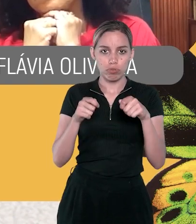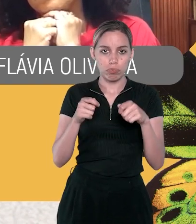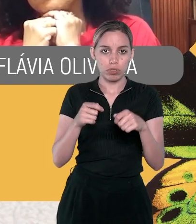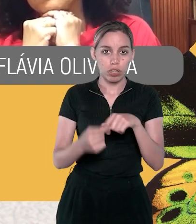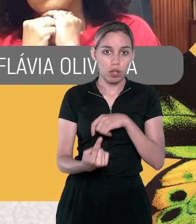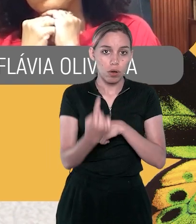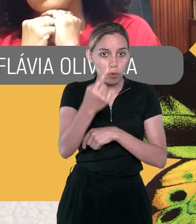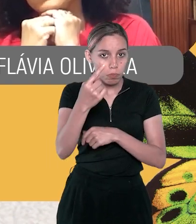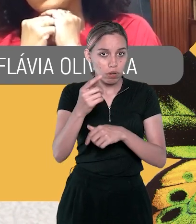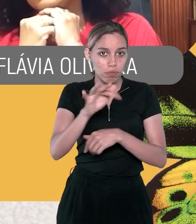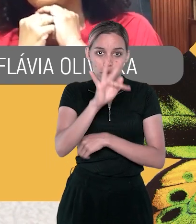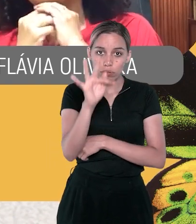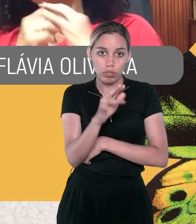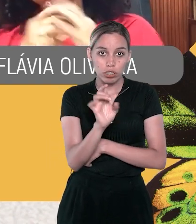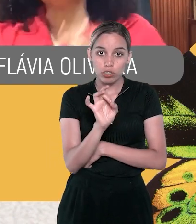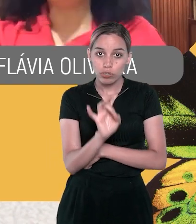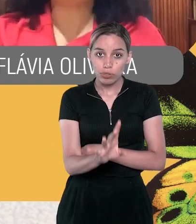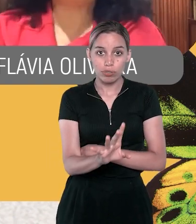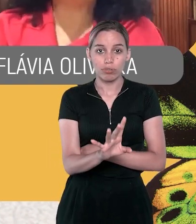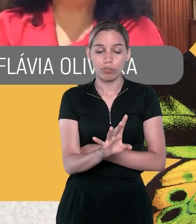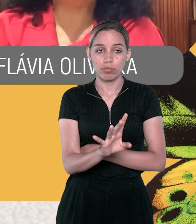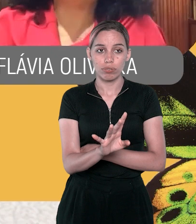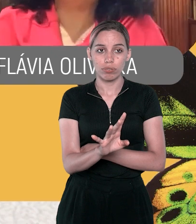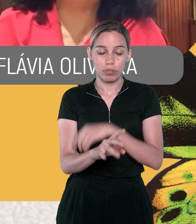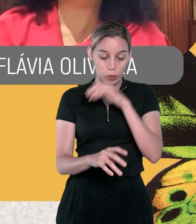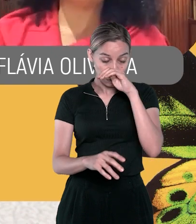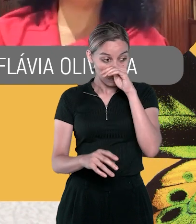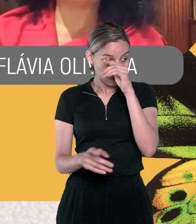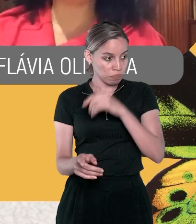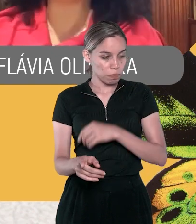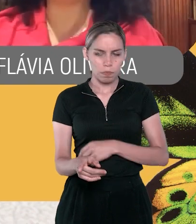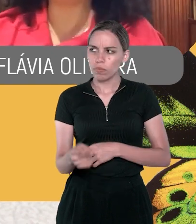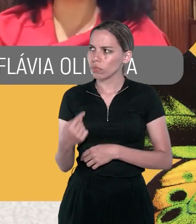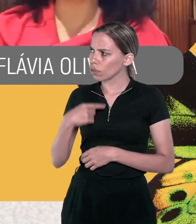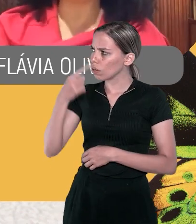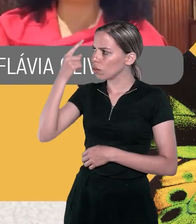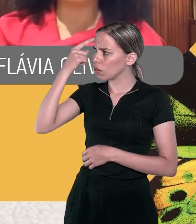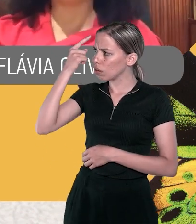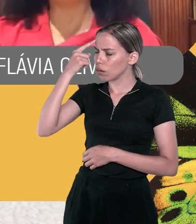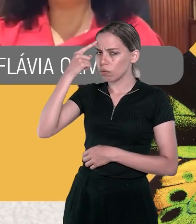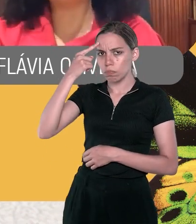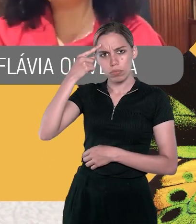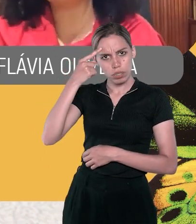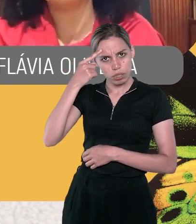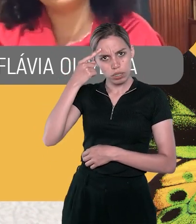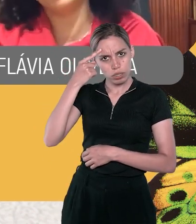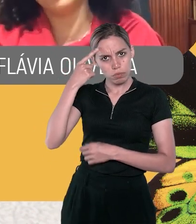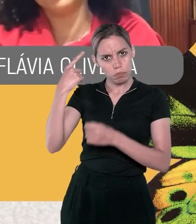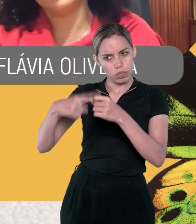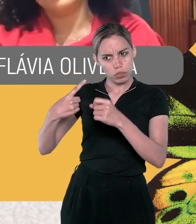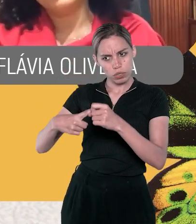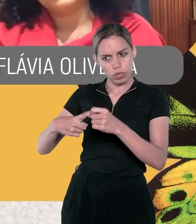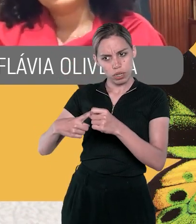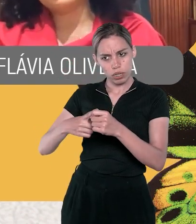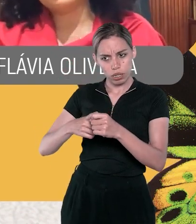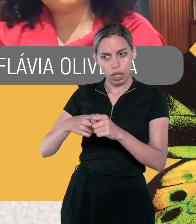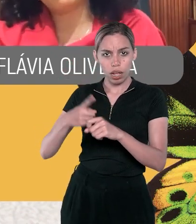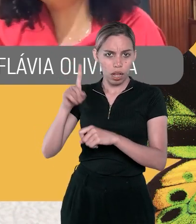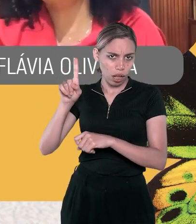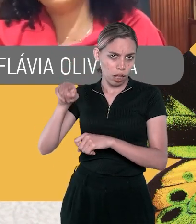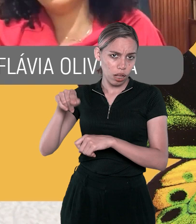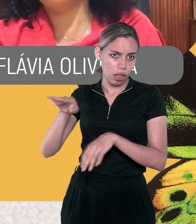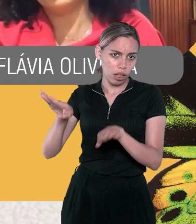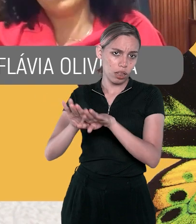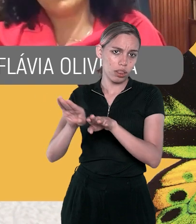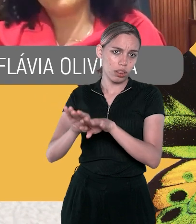universidade, né? Que é diferente. Isso me fez pensar também, Sérgio, da cidade como personagem, né? São